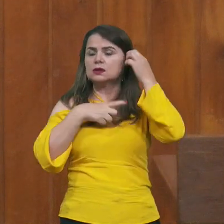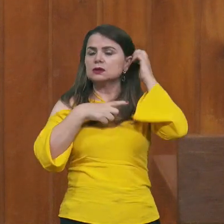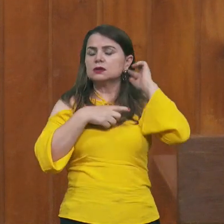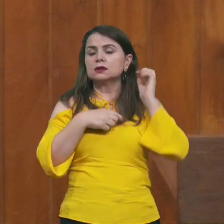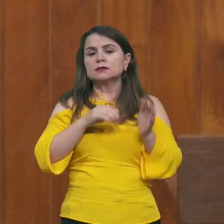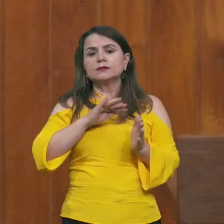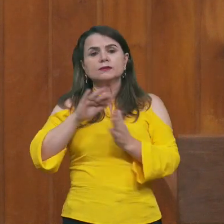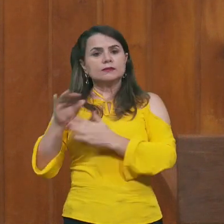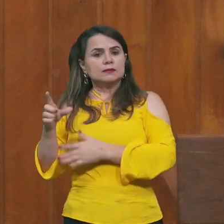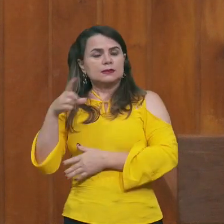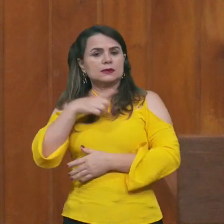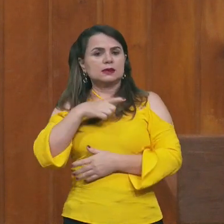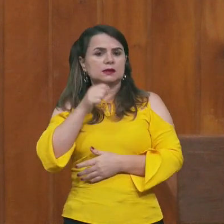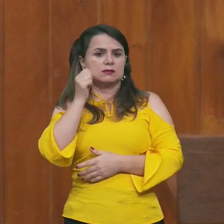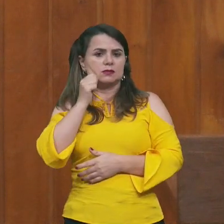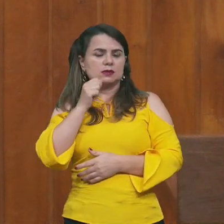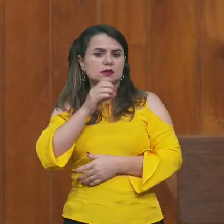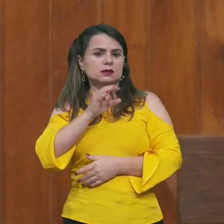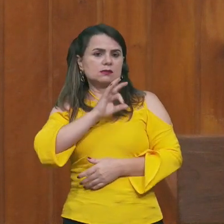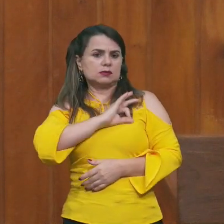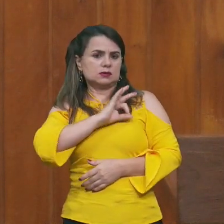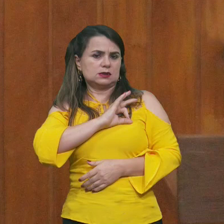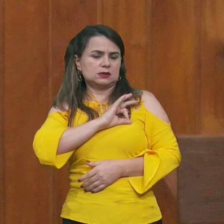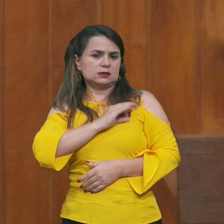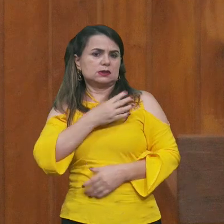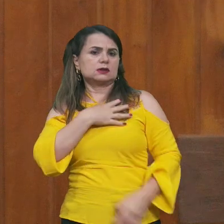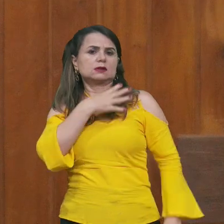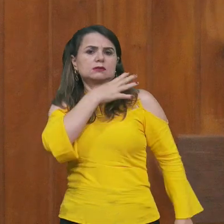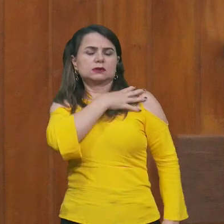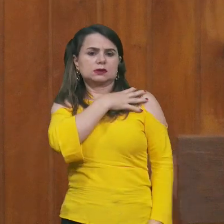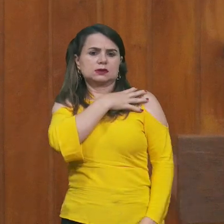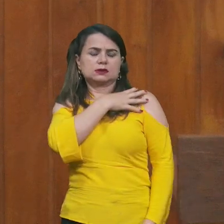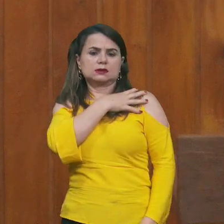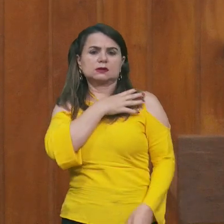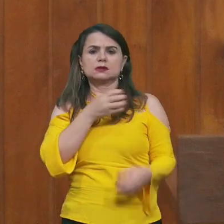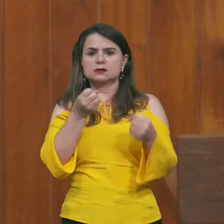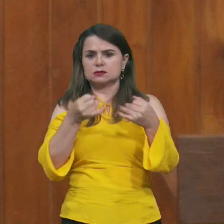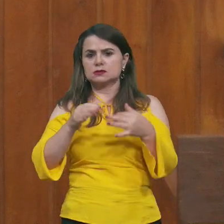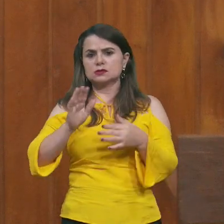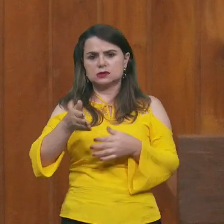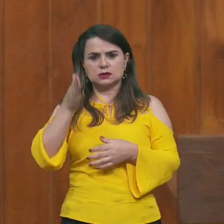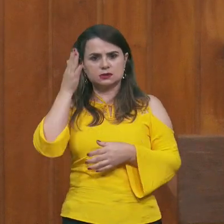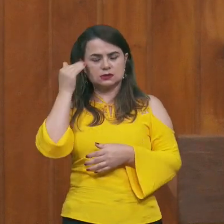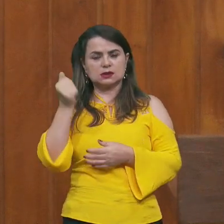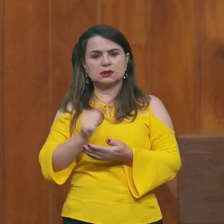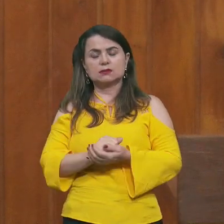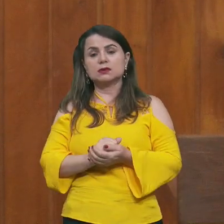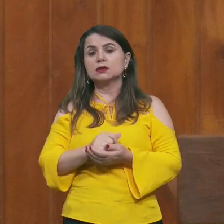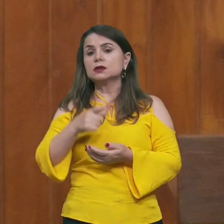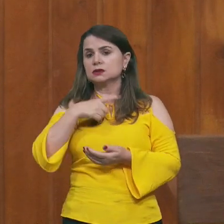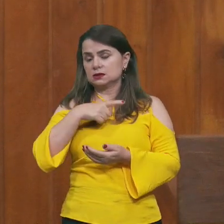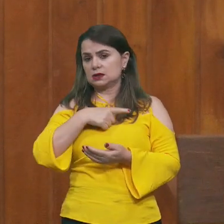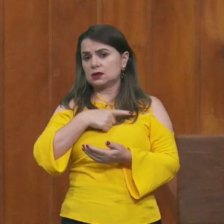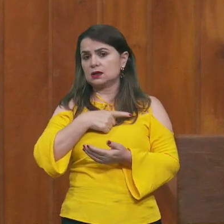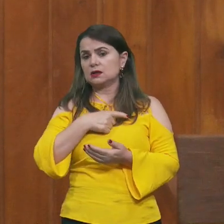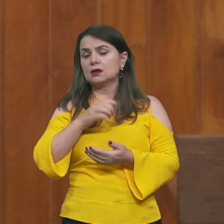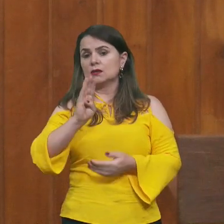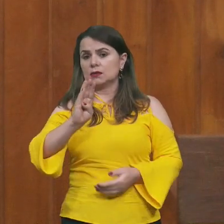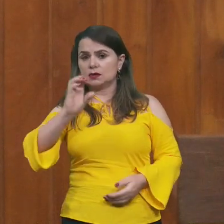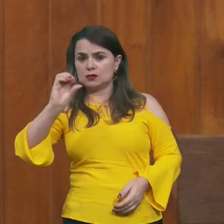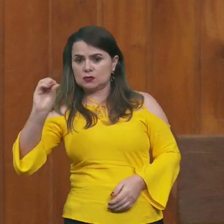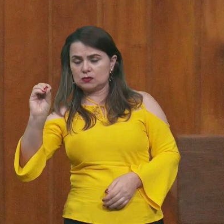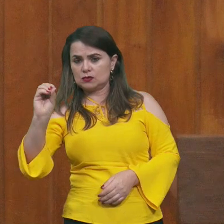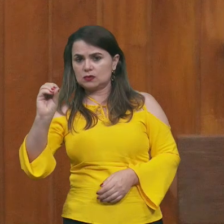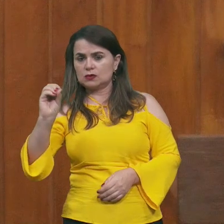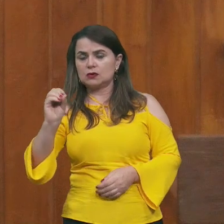Aline, nós tivemos em 2020 146 boletins de ocorrência de violência, em